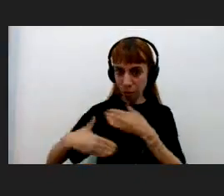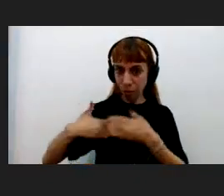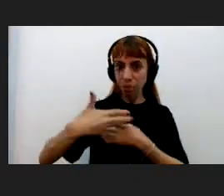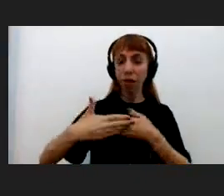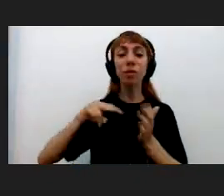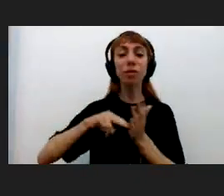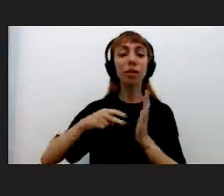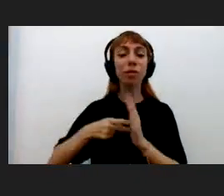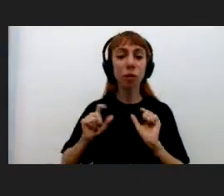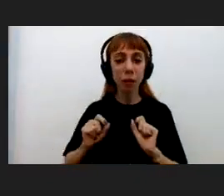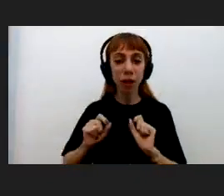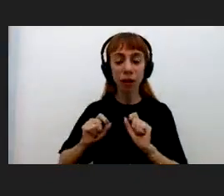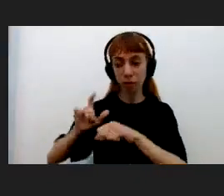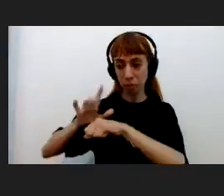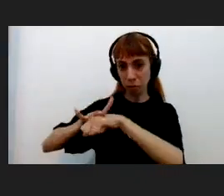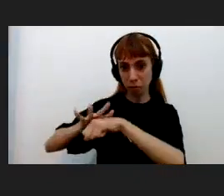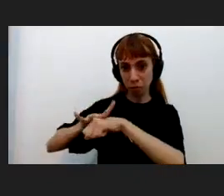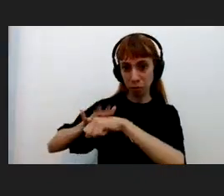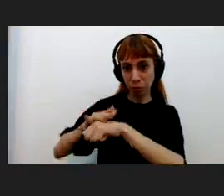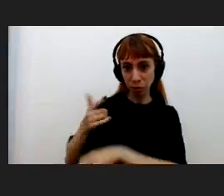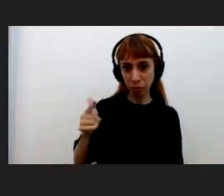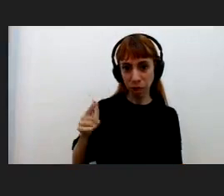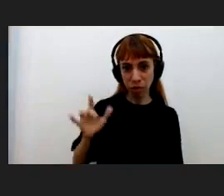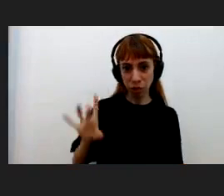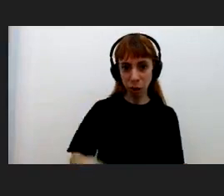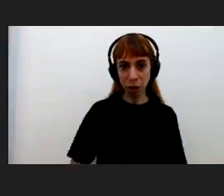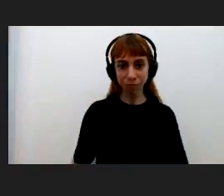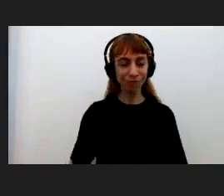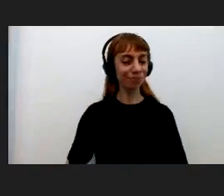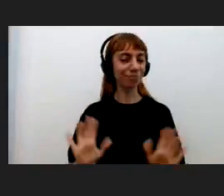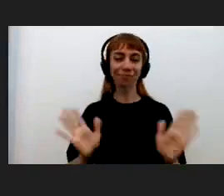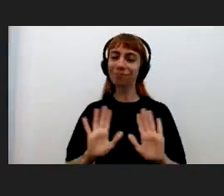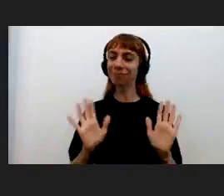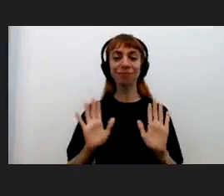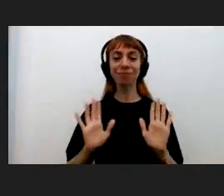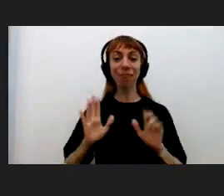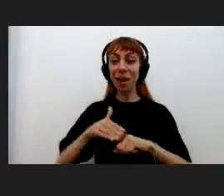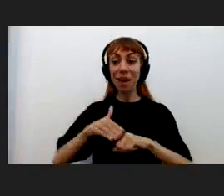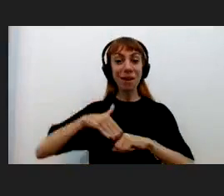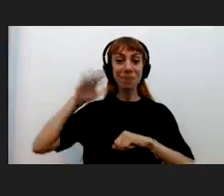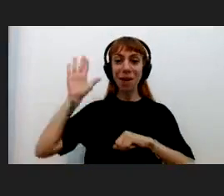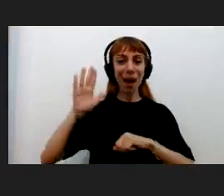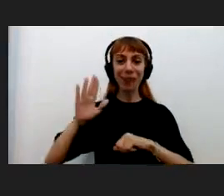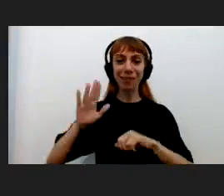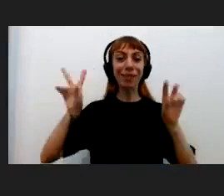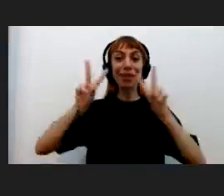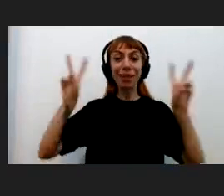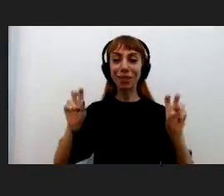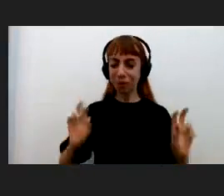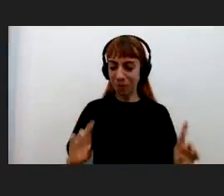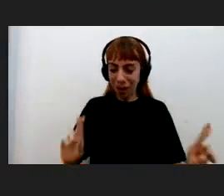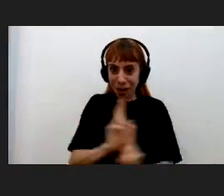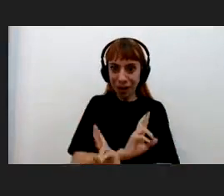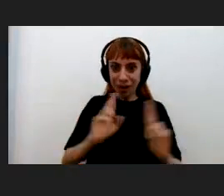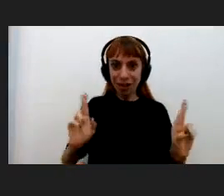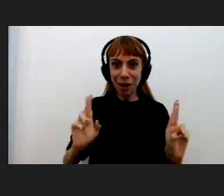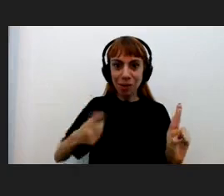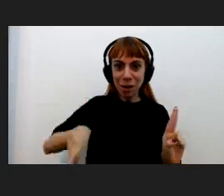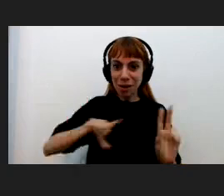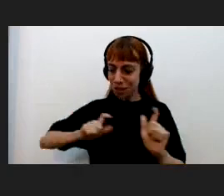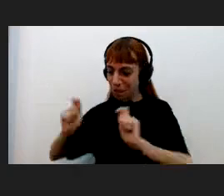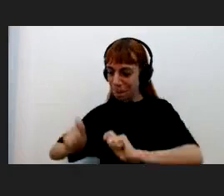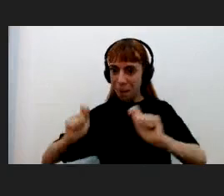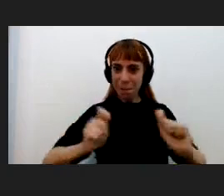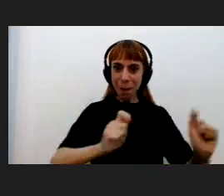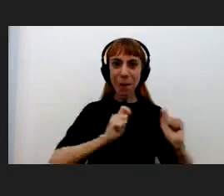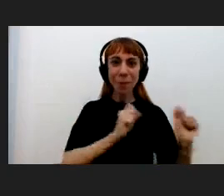Mas que se relaciona com uma possibilidade de exercer a própria potência de vida, de participar de uma construção de mundo,